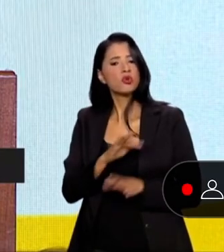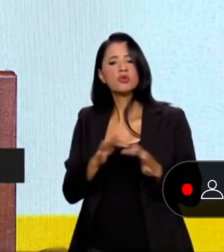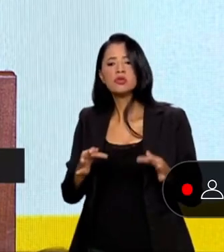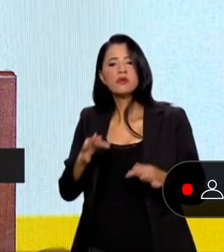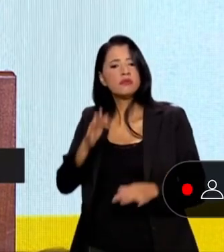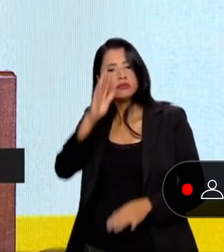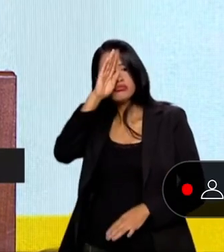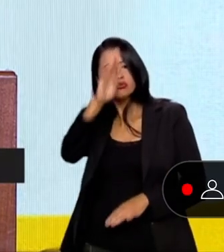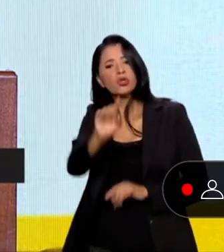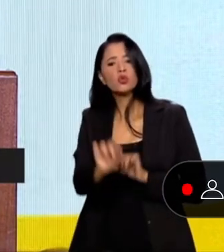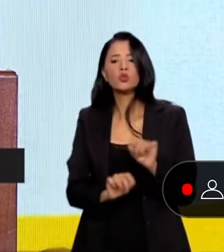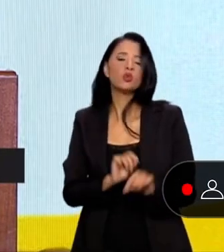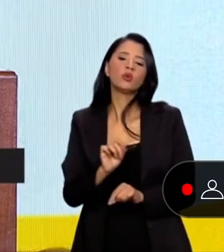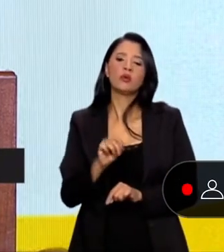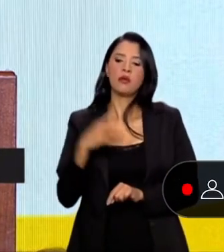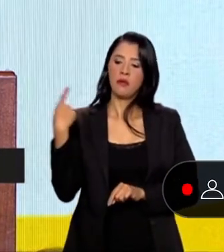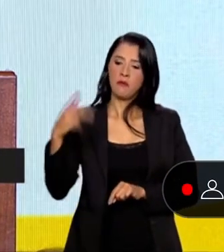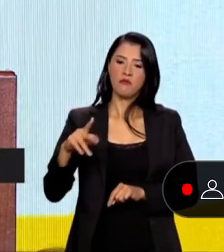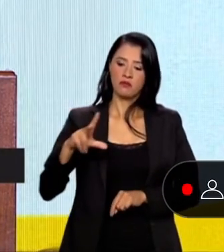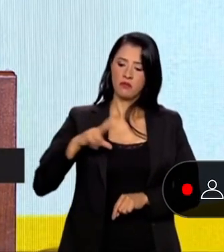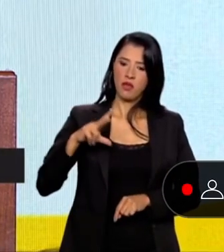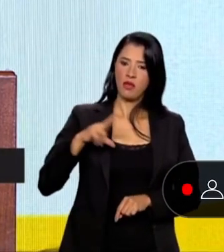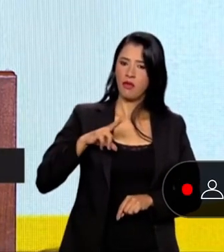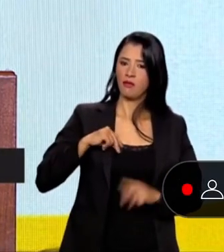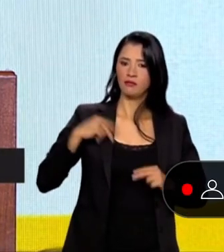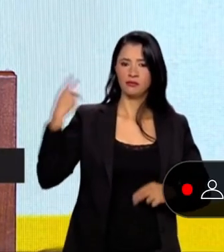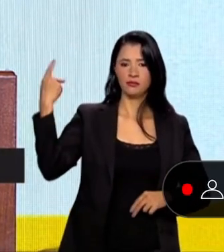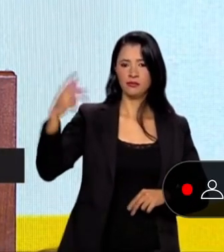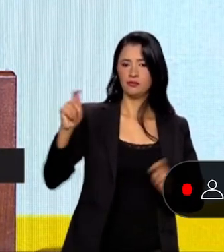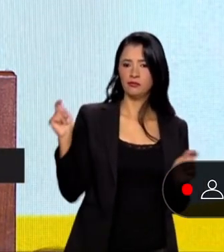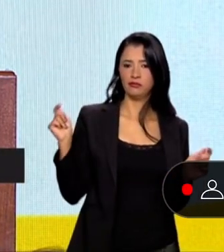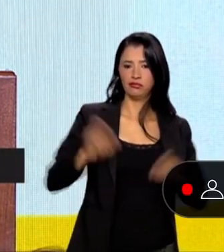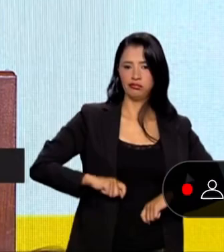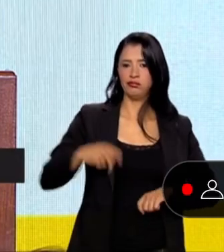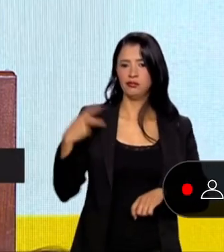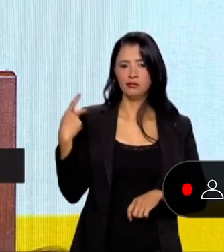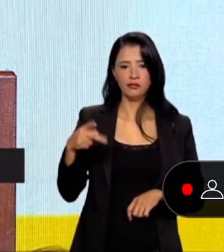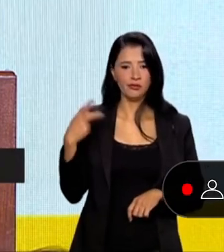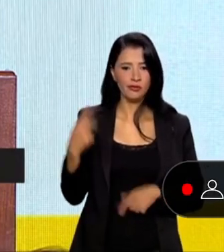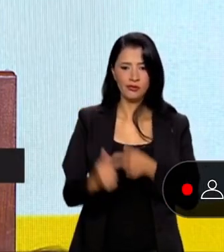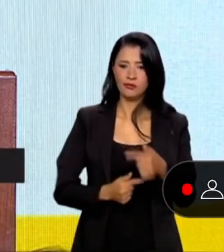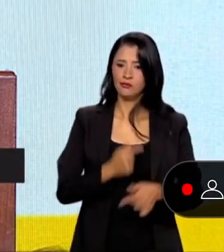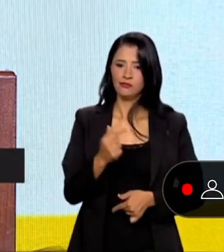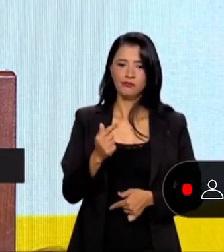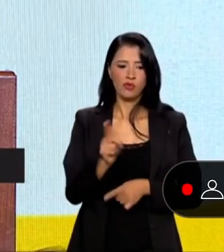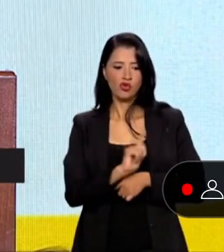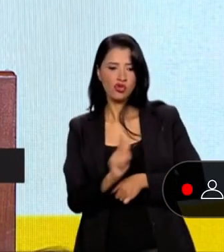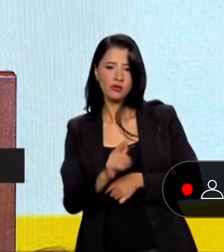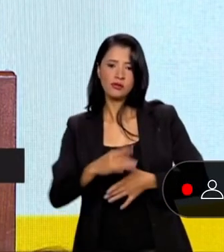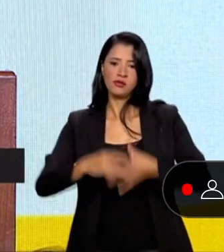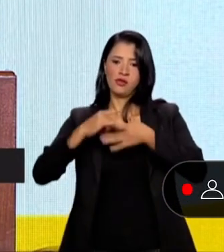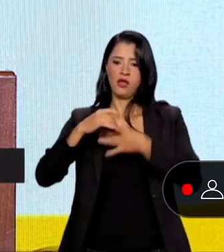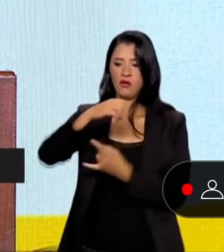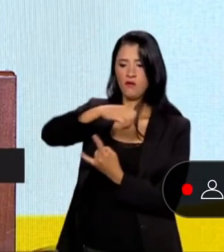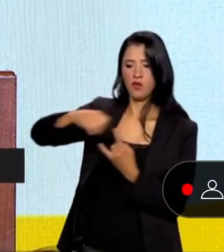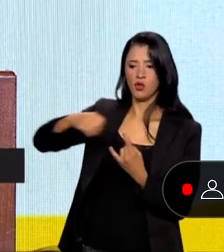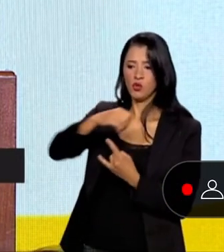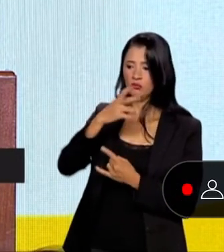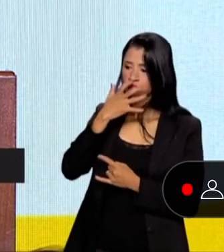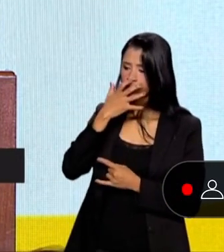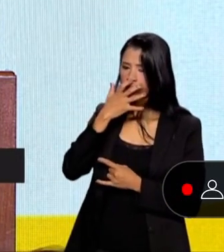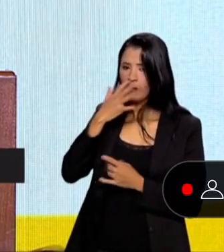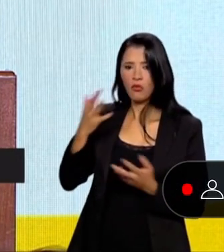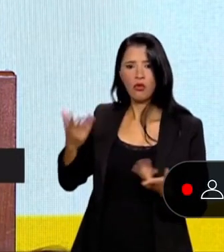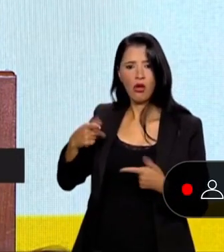simplesmente pelo mérito da tua capacidade de gerenciar a Fiocruz. Foi isso